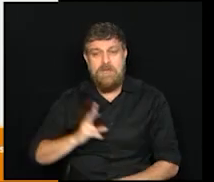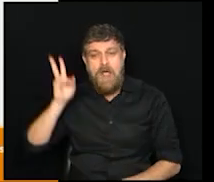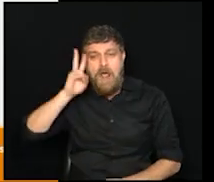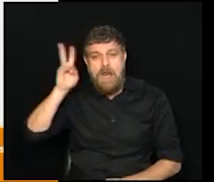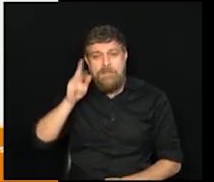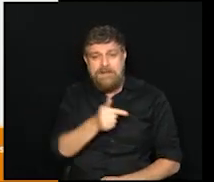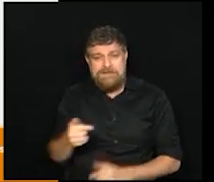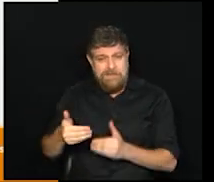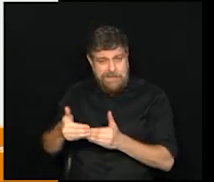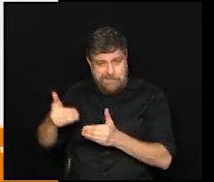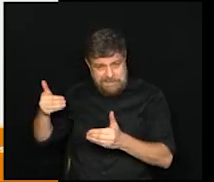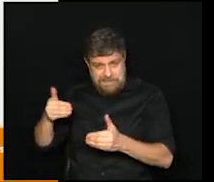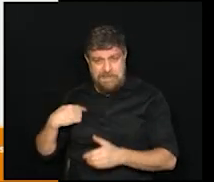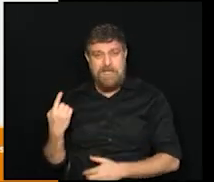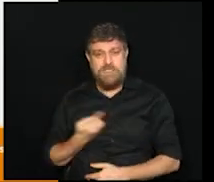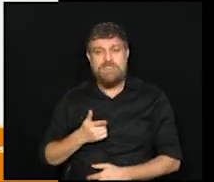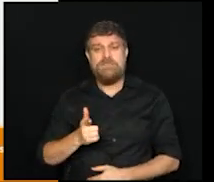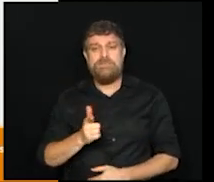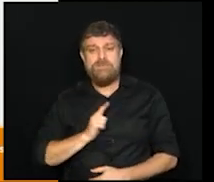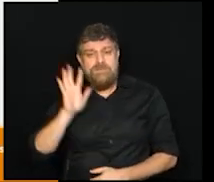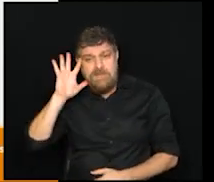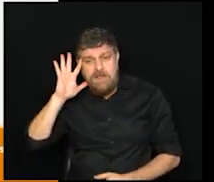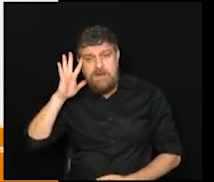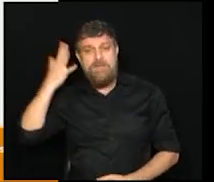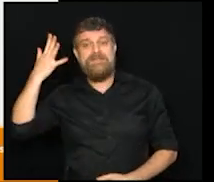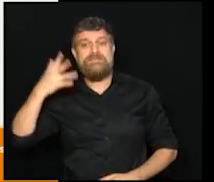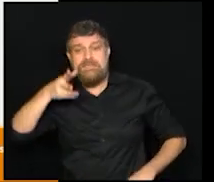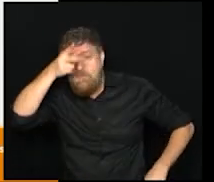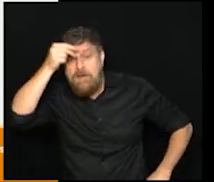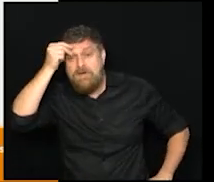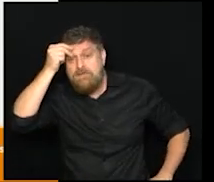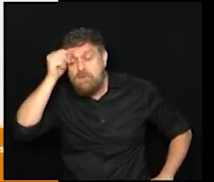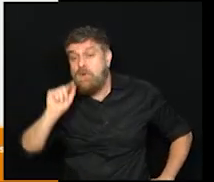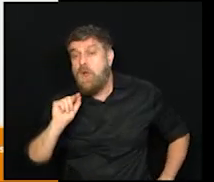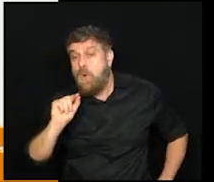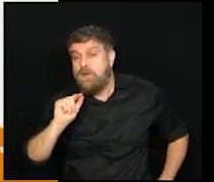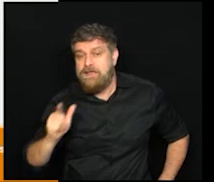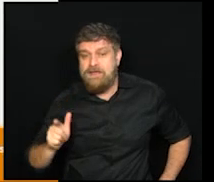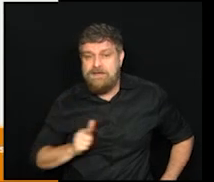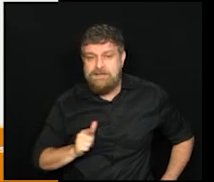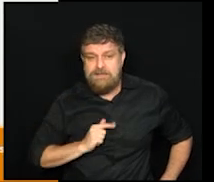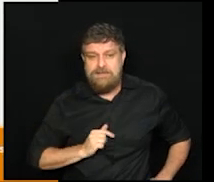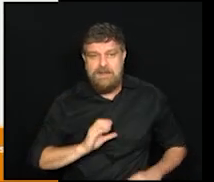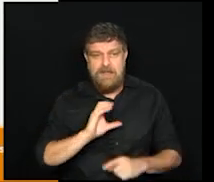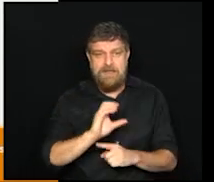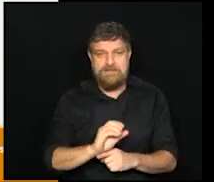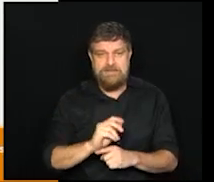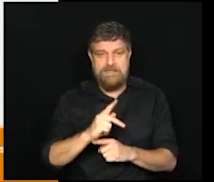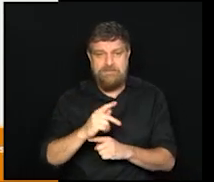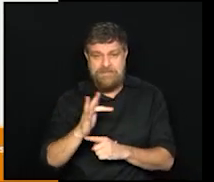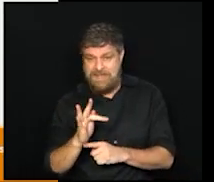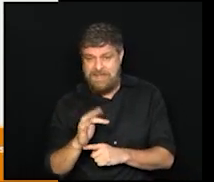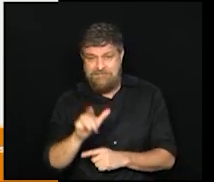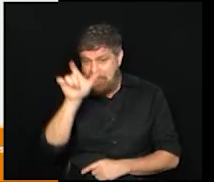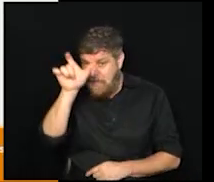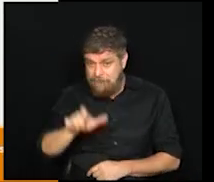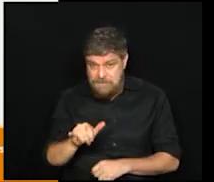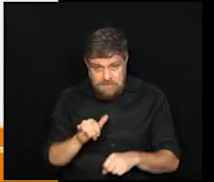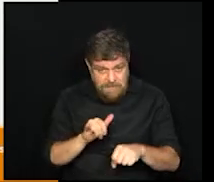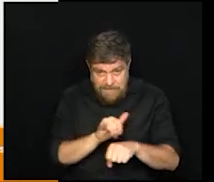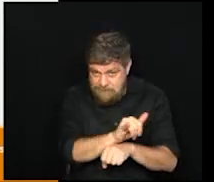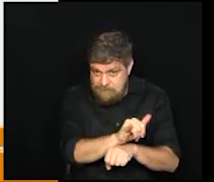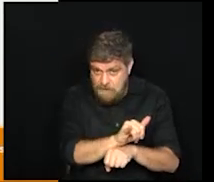também nós tivemos uma decisão da Prefeitura. Bloqueio de CPF por motivo de não